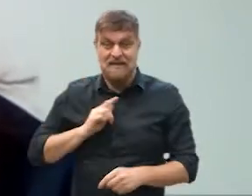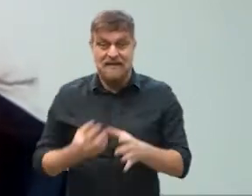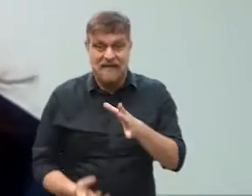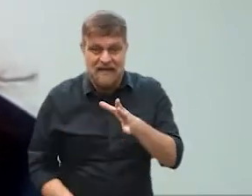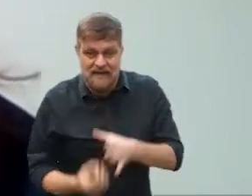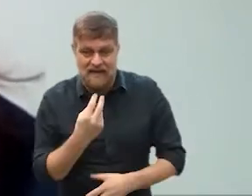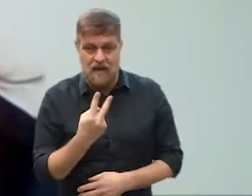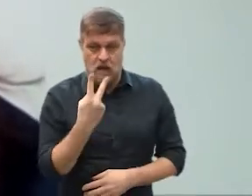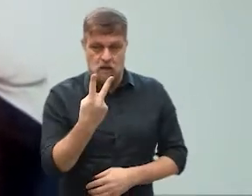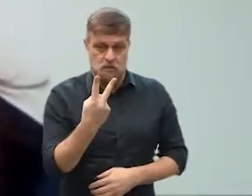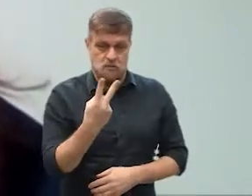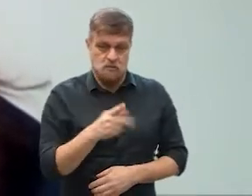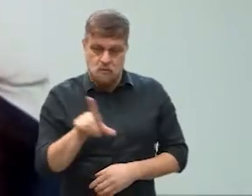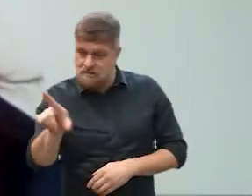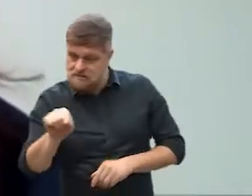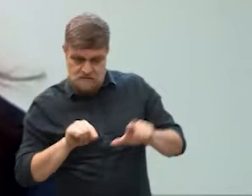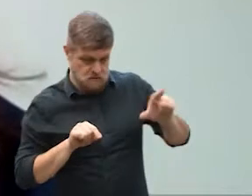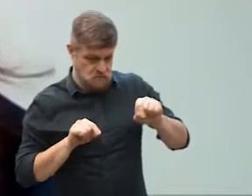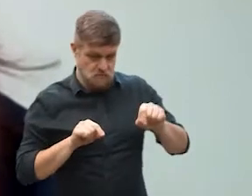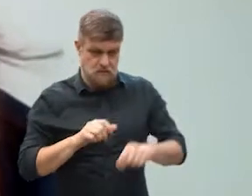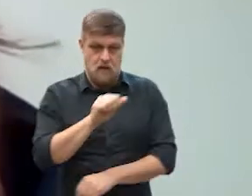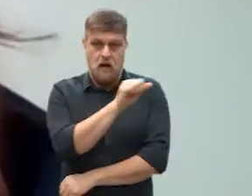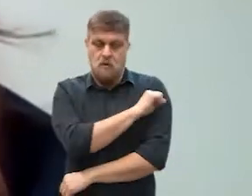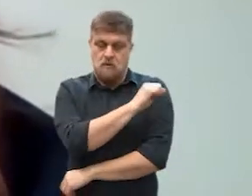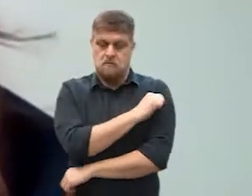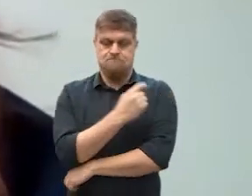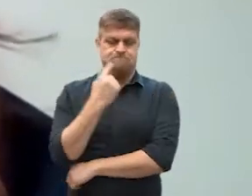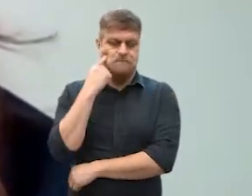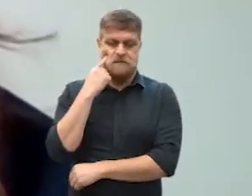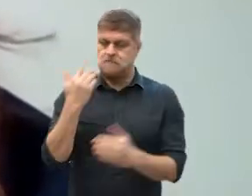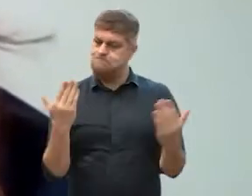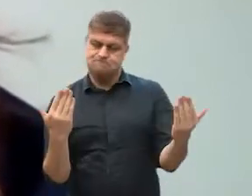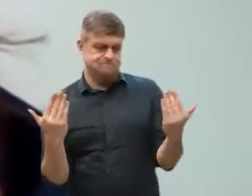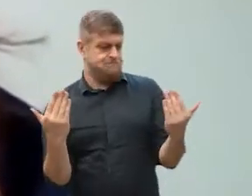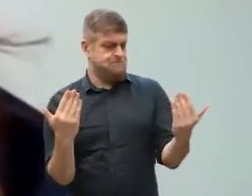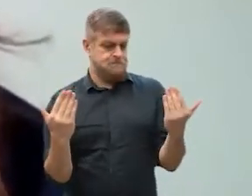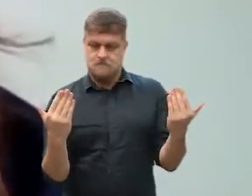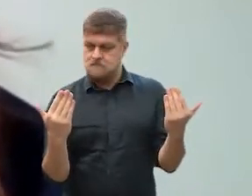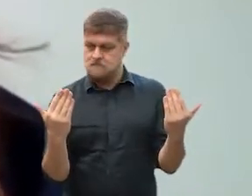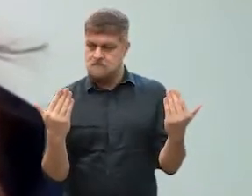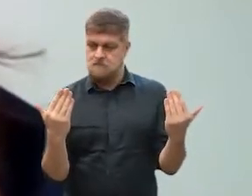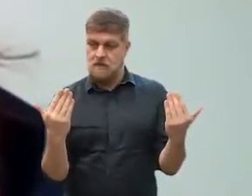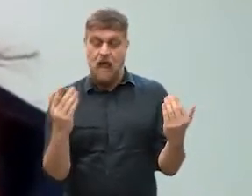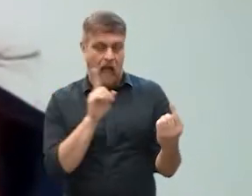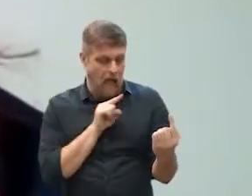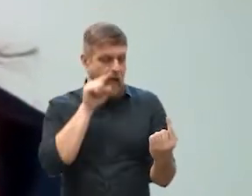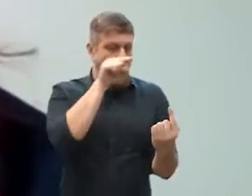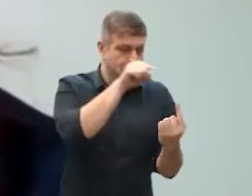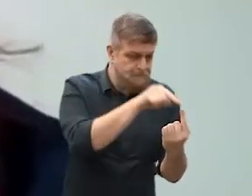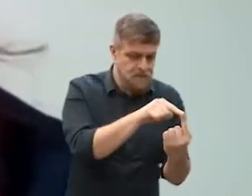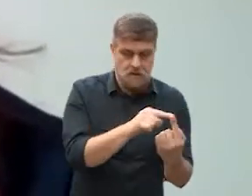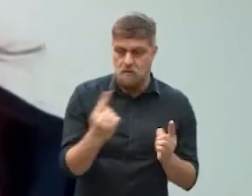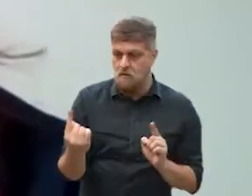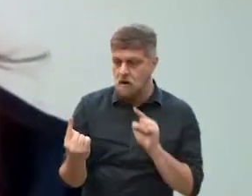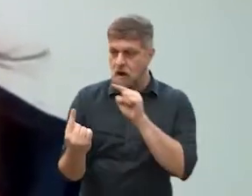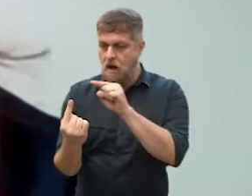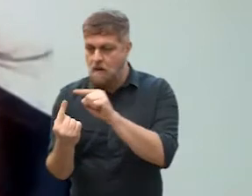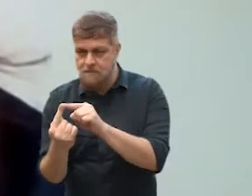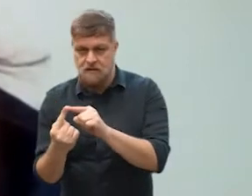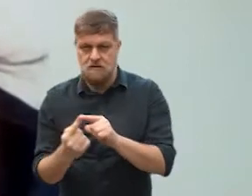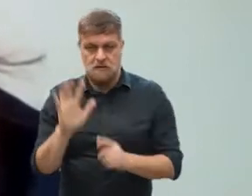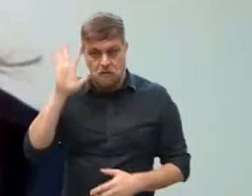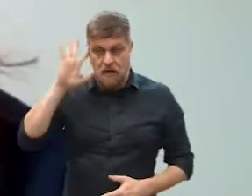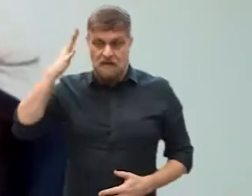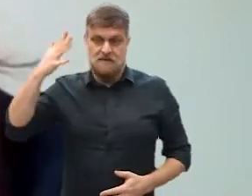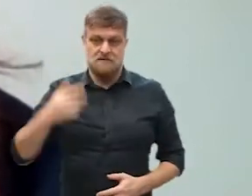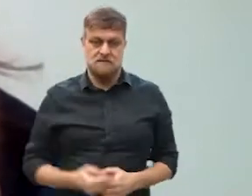mínimo 2 caminhos que os estudantes podem seguir, e aí com isso o estudante já pode olhar e tomar uma decisão e ir para aquele caminho que é